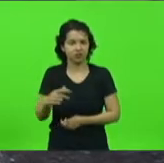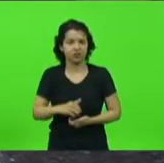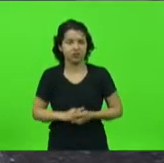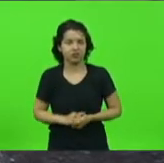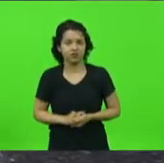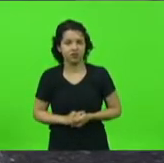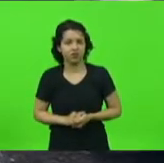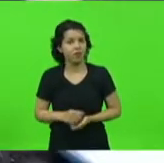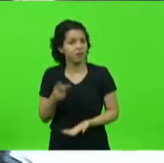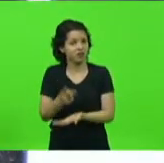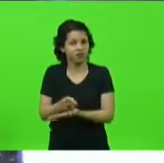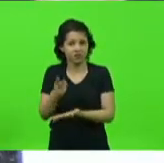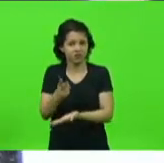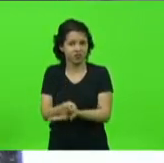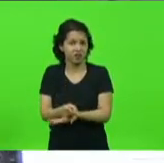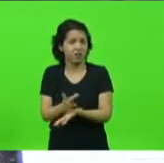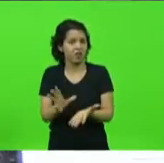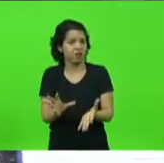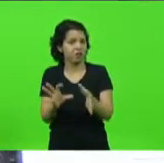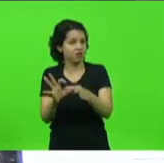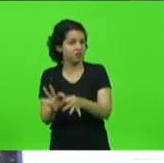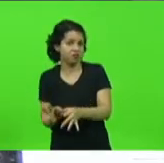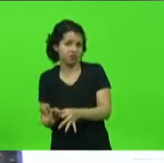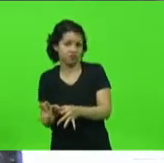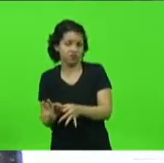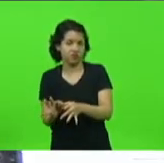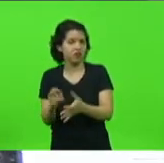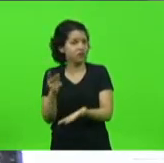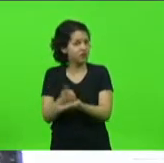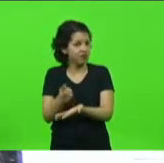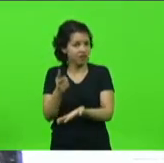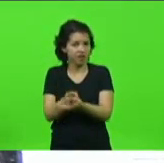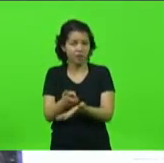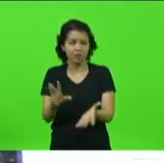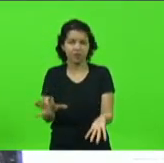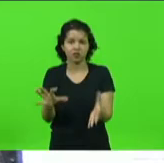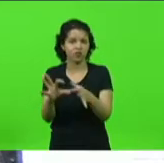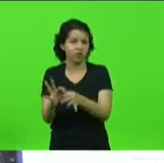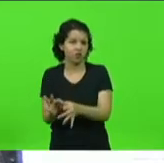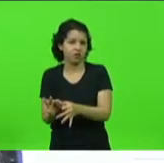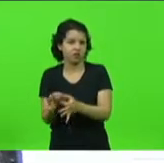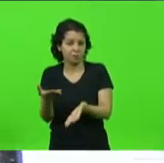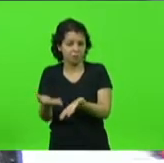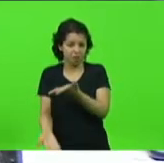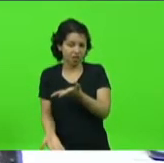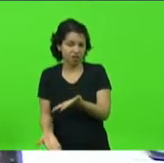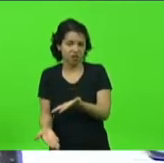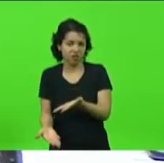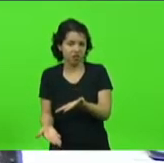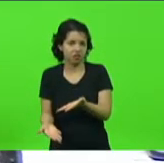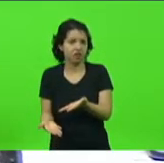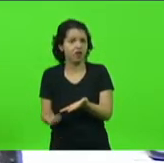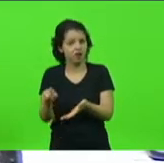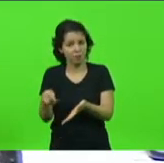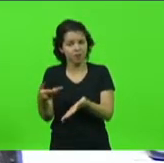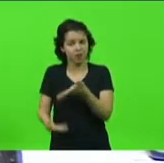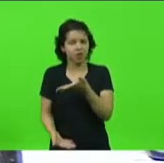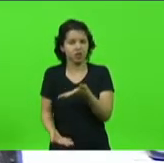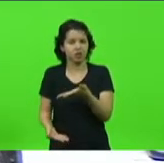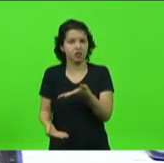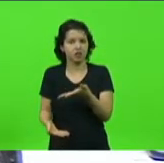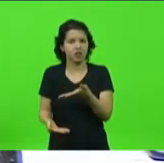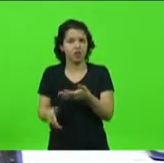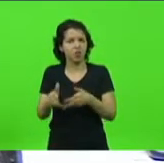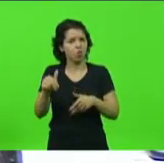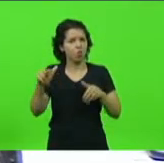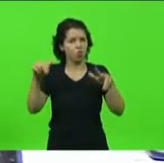sempre isso esteve associado, senhores deputados, sempre esteve associado a uma perda. A uma perda. Nunca